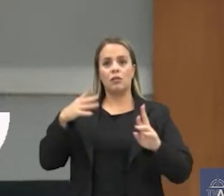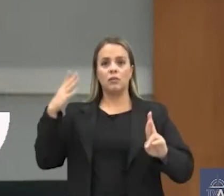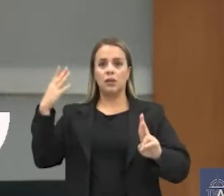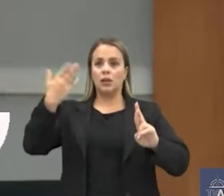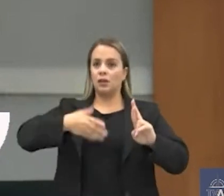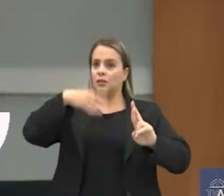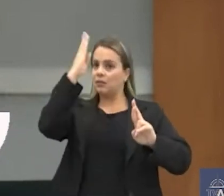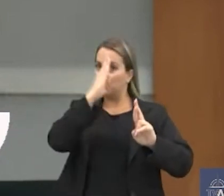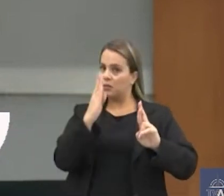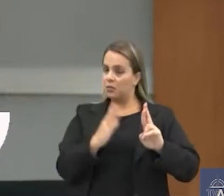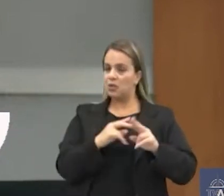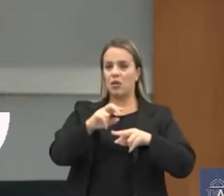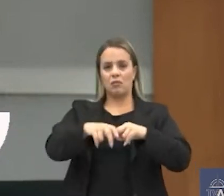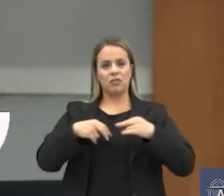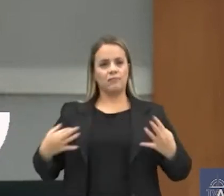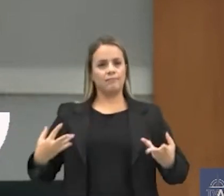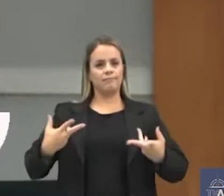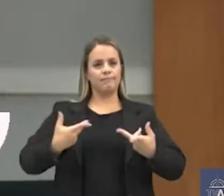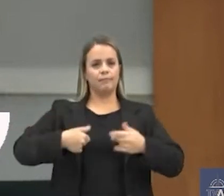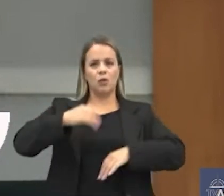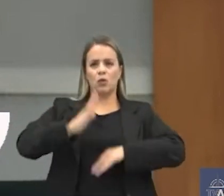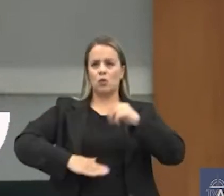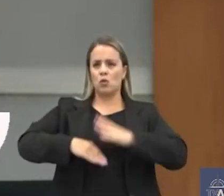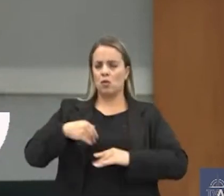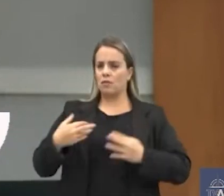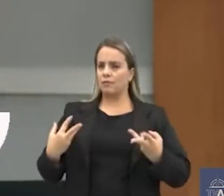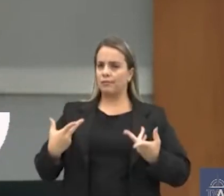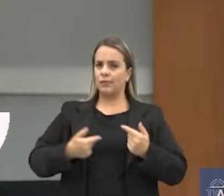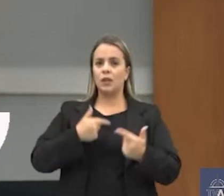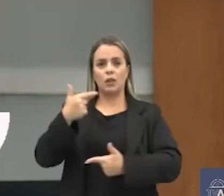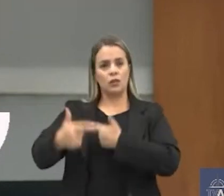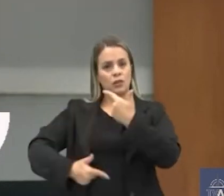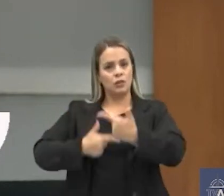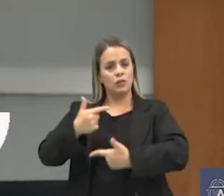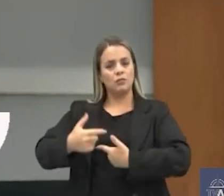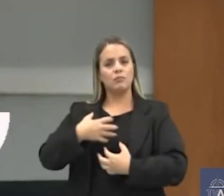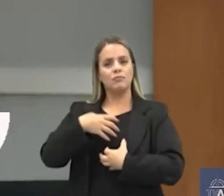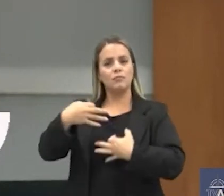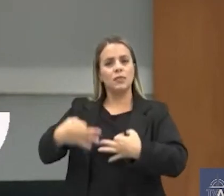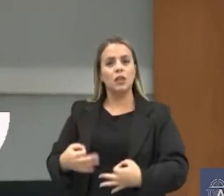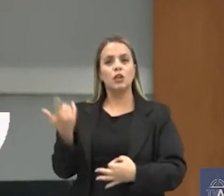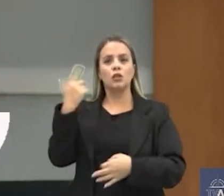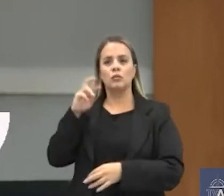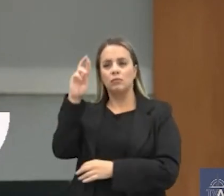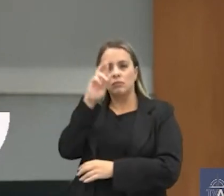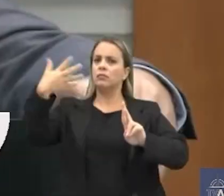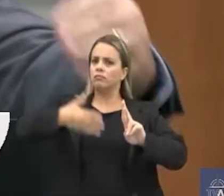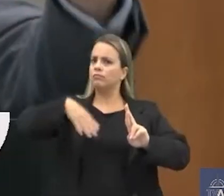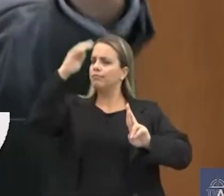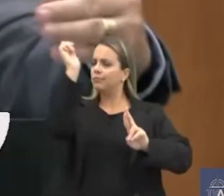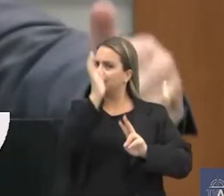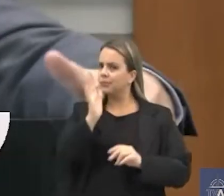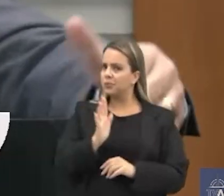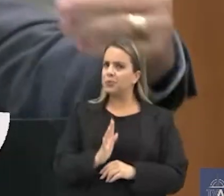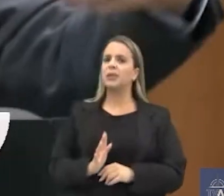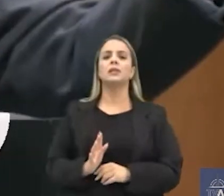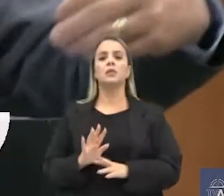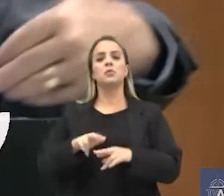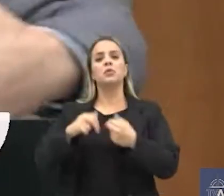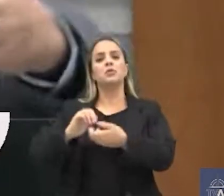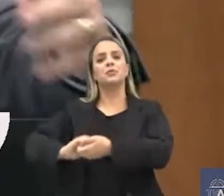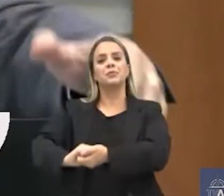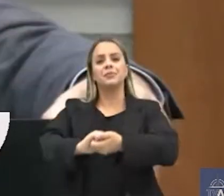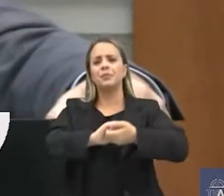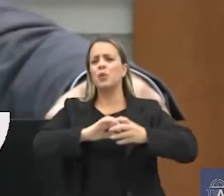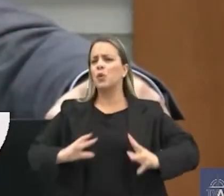de eficiência de eficácia e de tratar a fiscalização do dinheiro público com excelência quero aqui cumprimentar